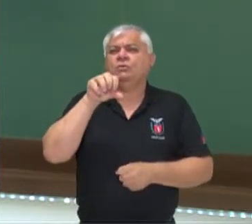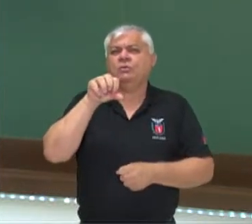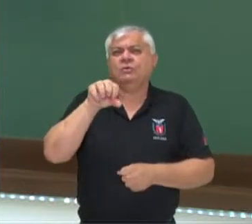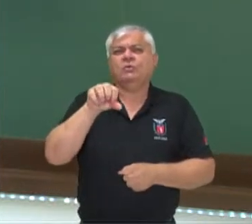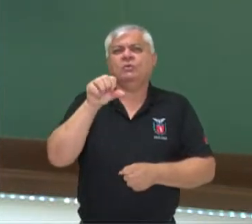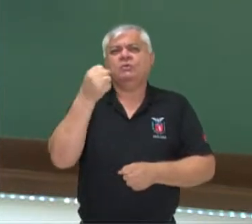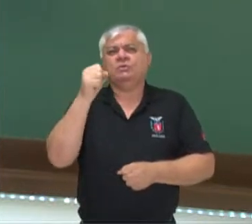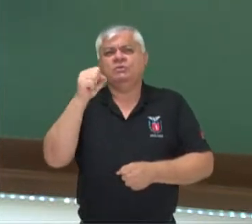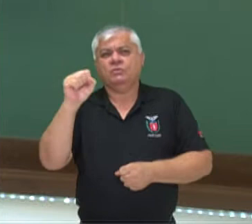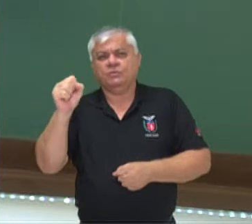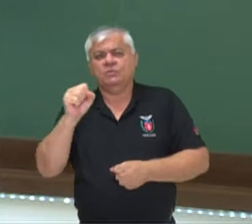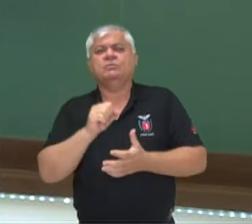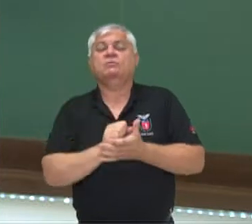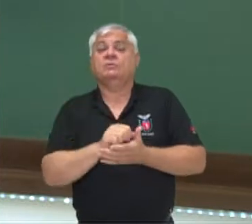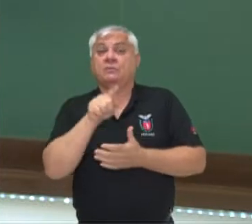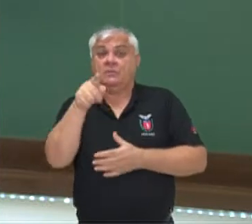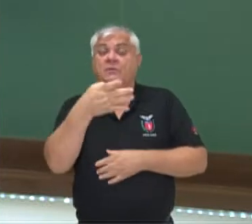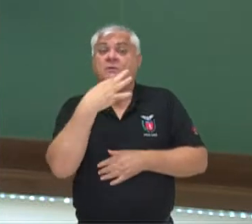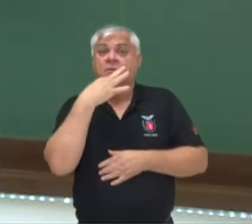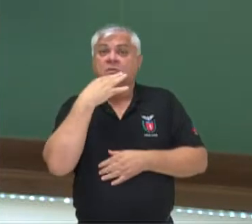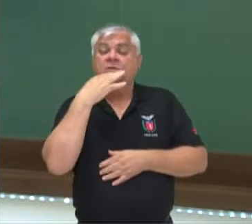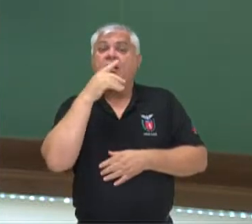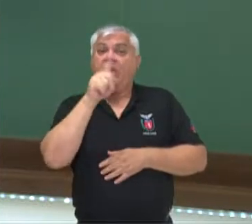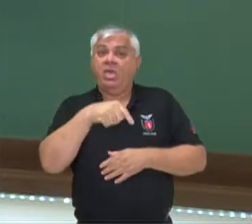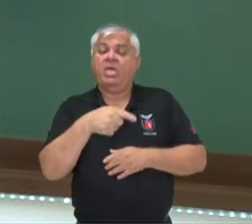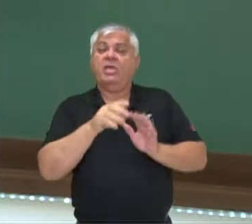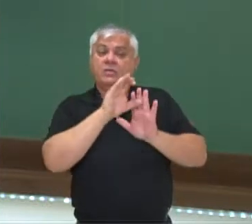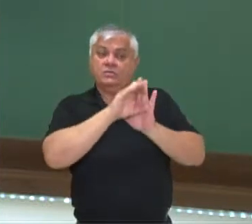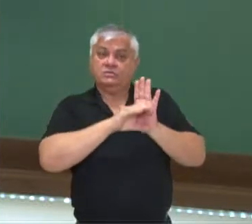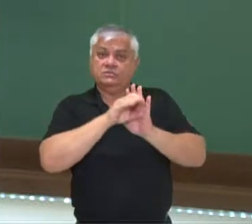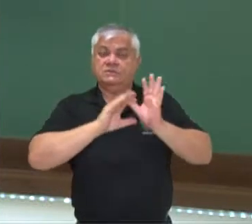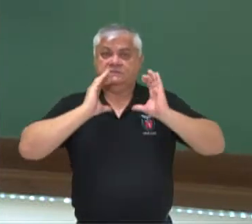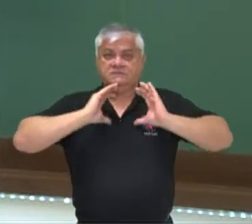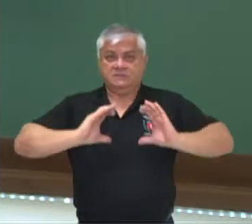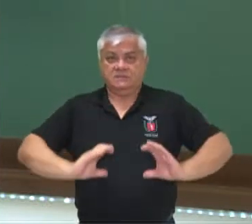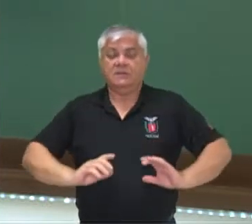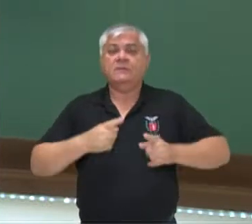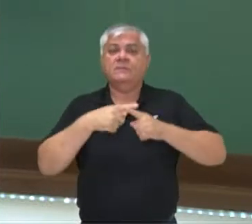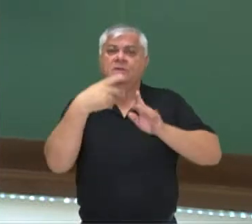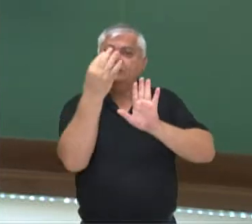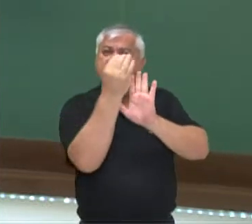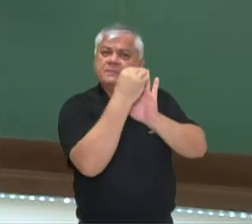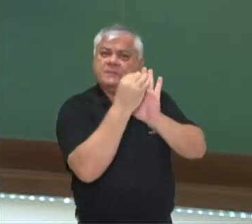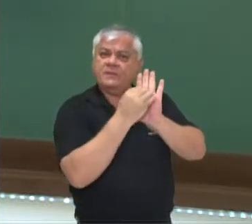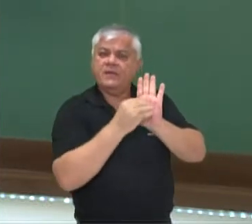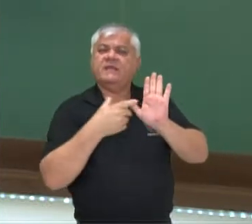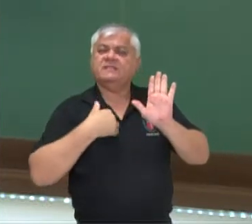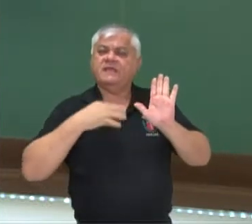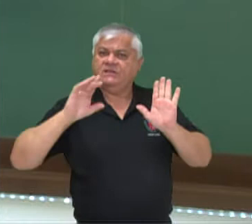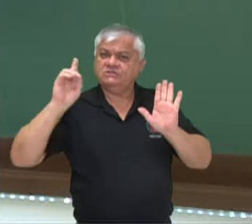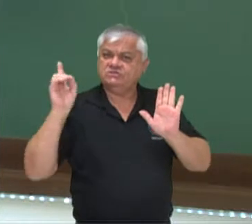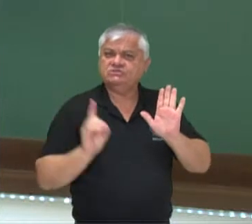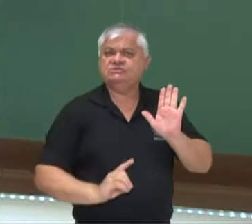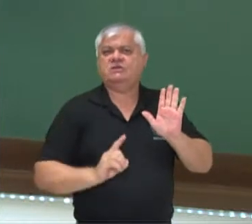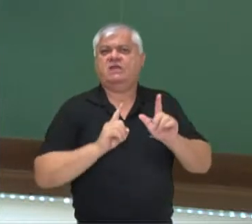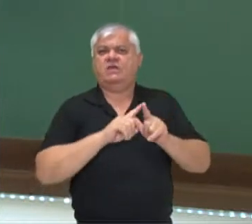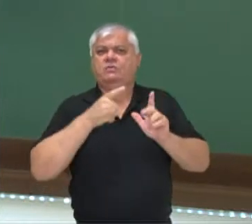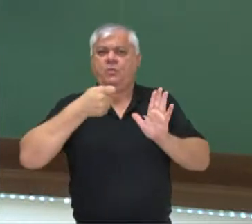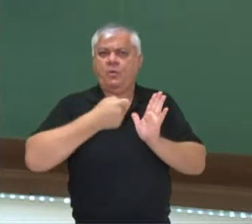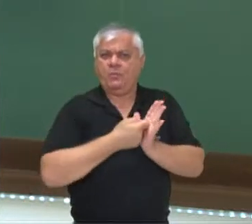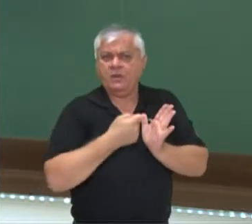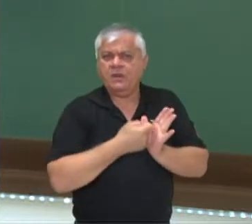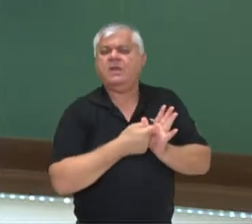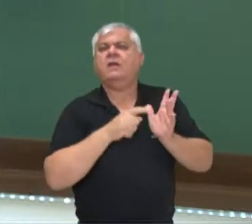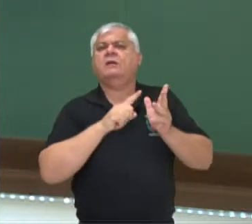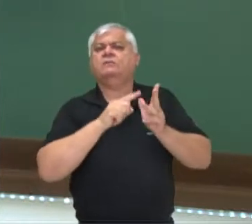1988, e ela é conhecida como Constituição Cidadã, porque ela traz para a gente os nossos direitos e os nossos deveres,